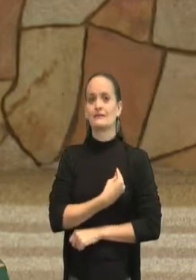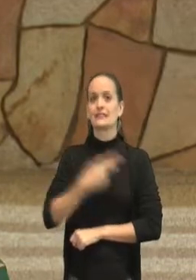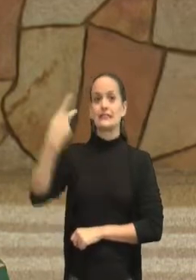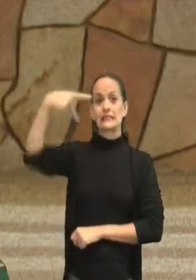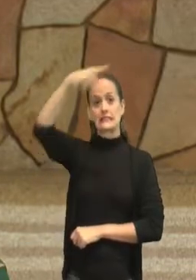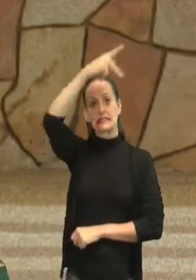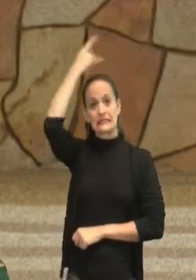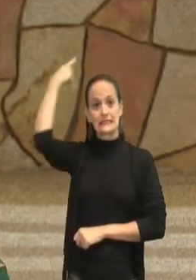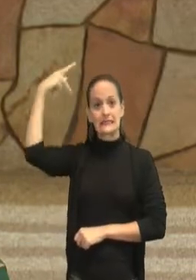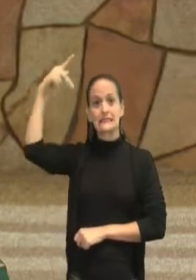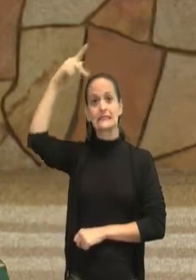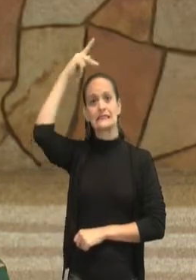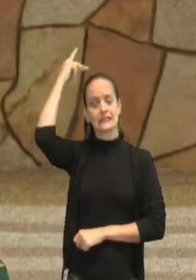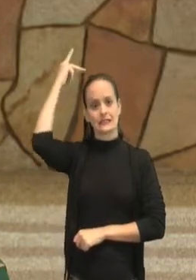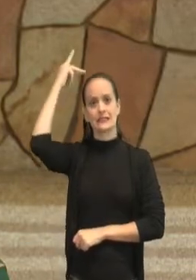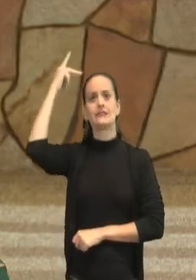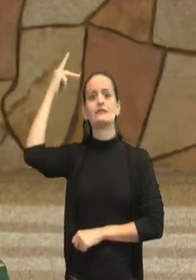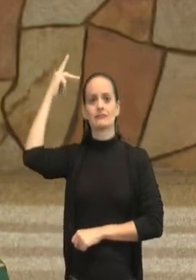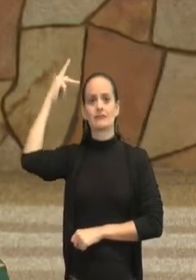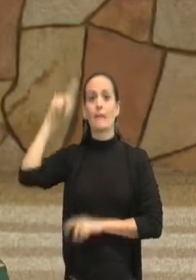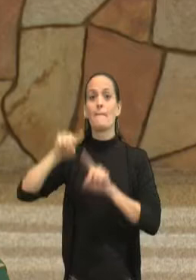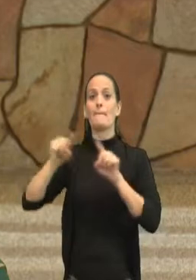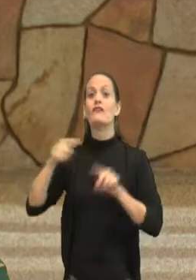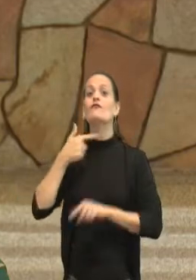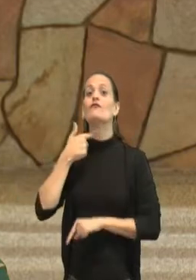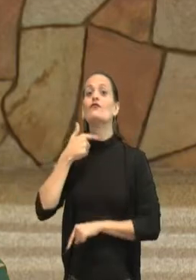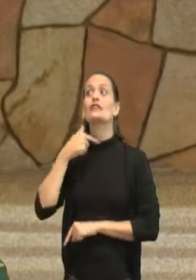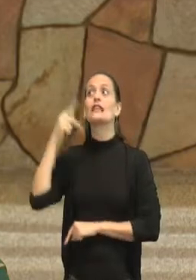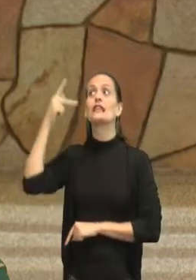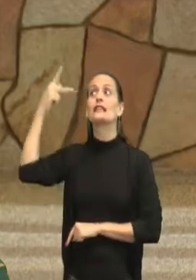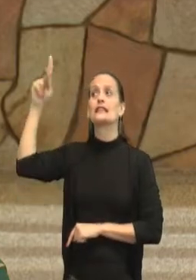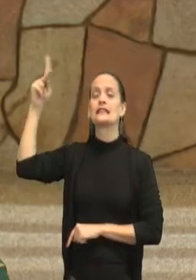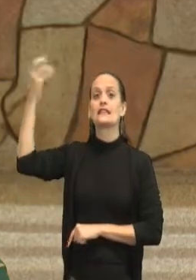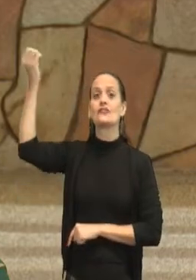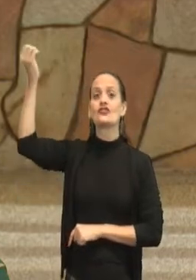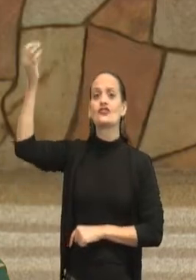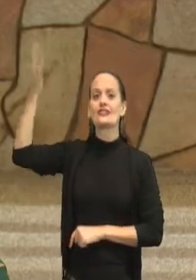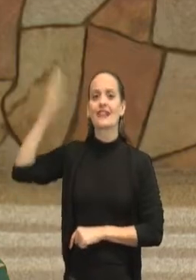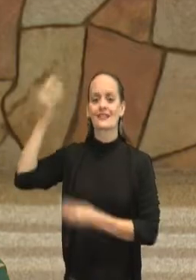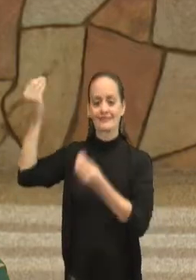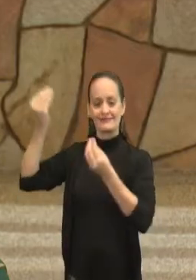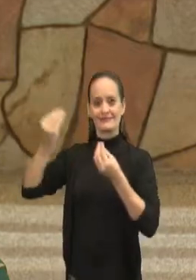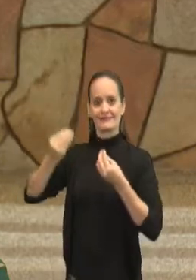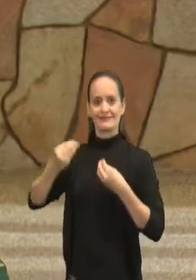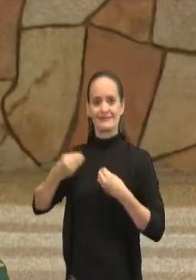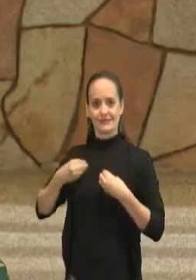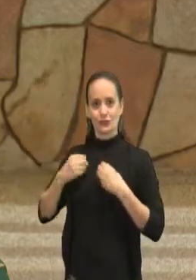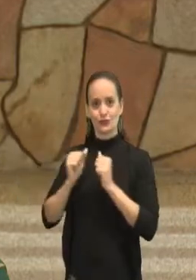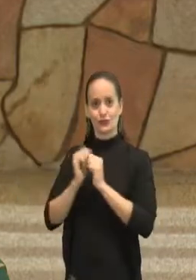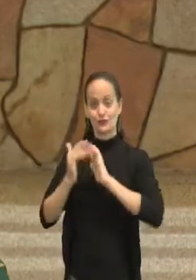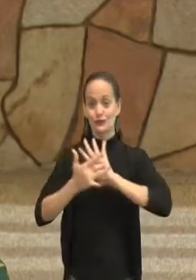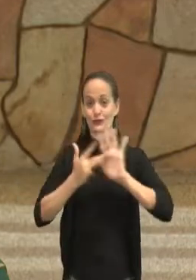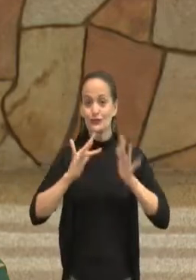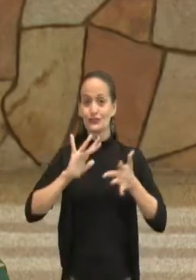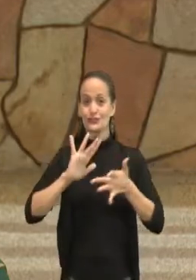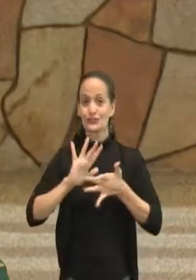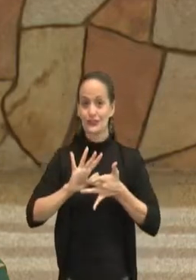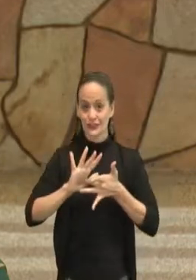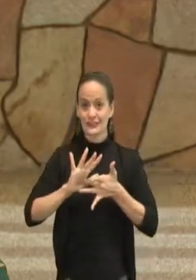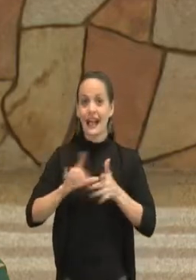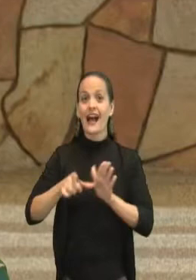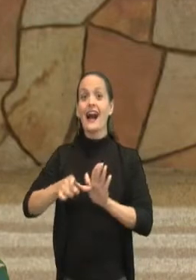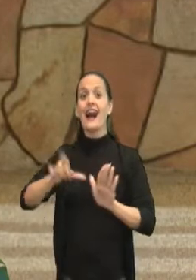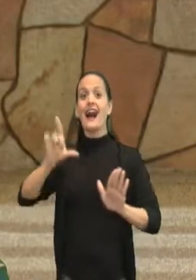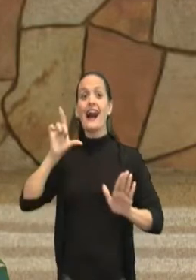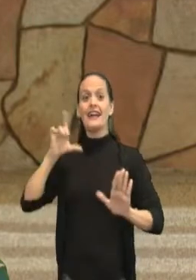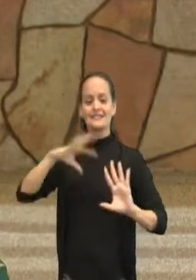nossas obras, mas conforme a sua própria determinação e graça, que nos foi dada em Cristo Jesus antes dos